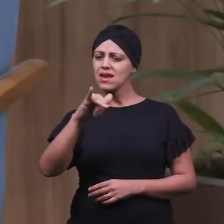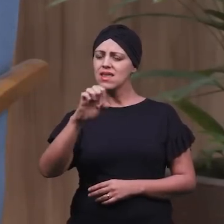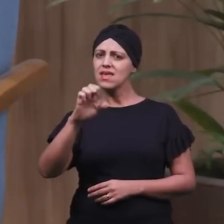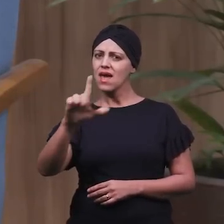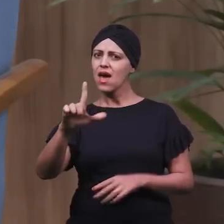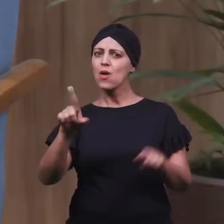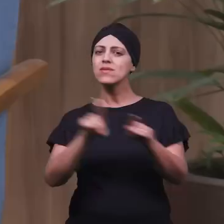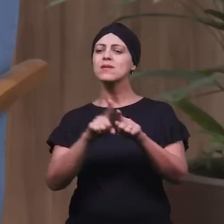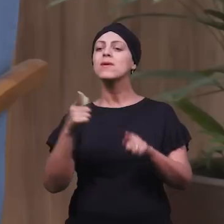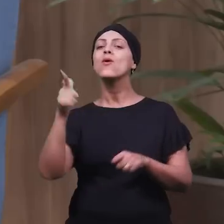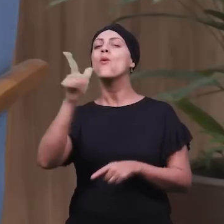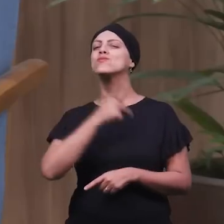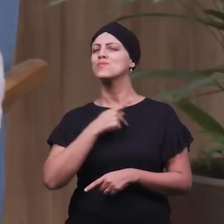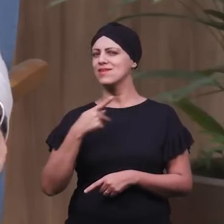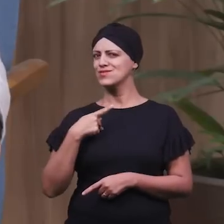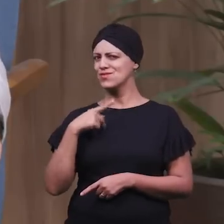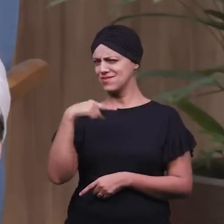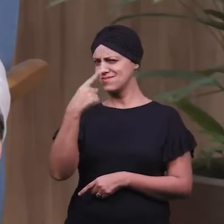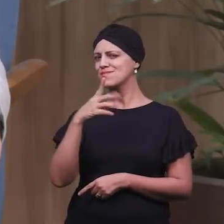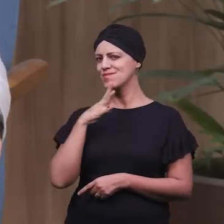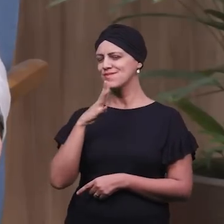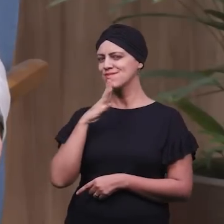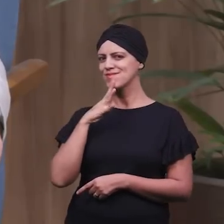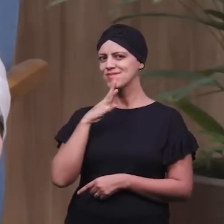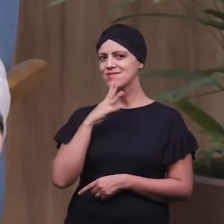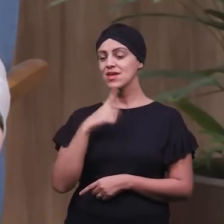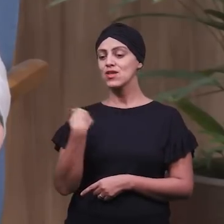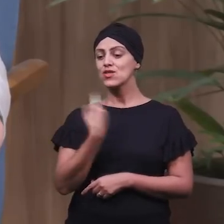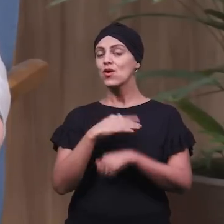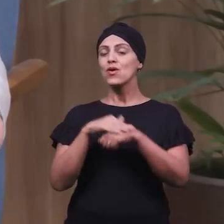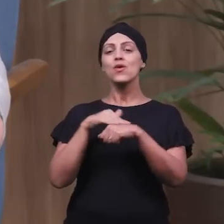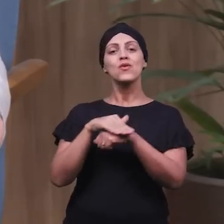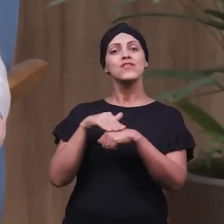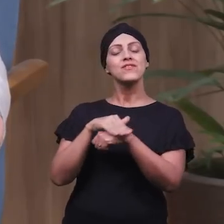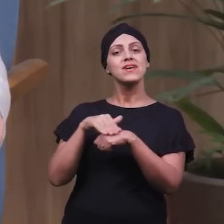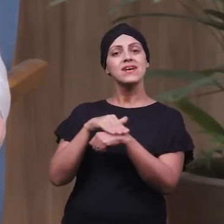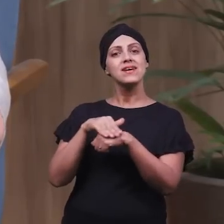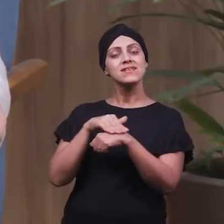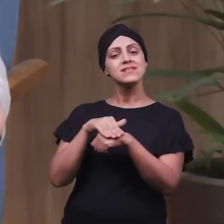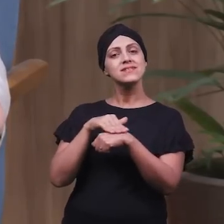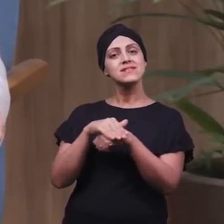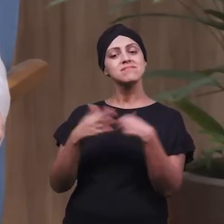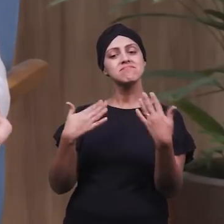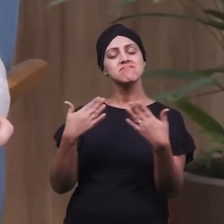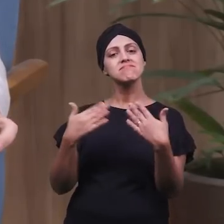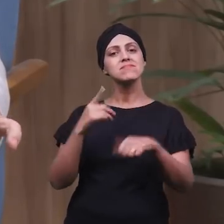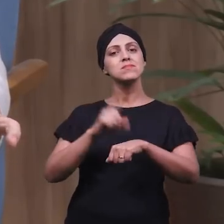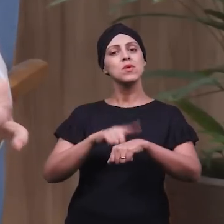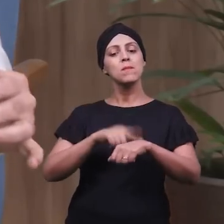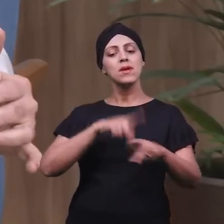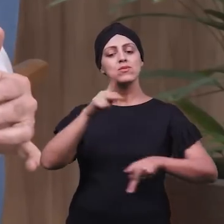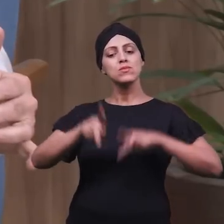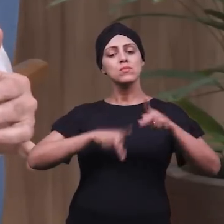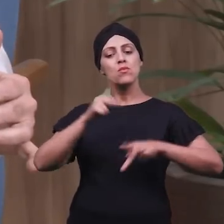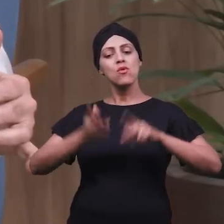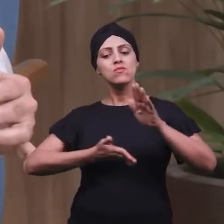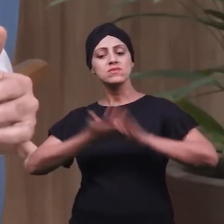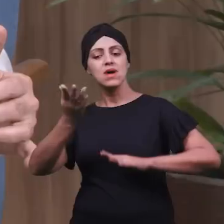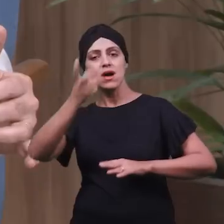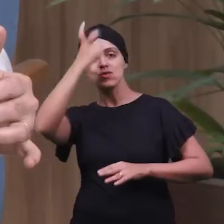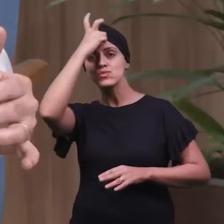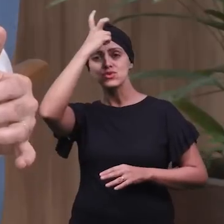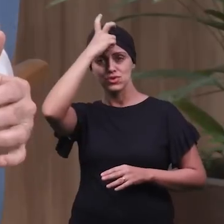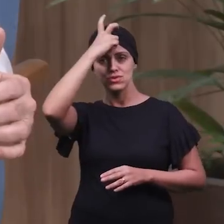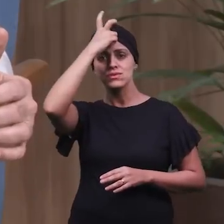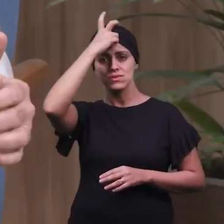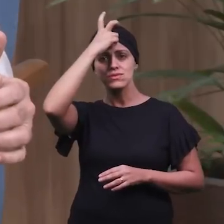outro pastor convidado que você vai conhecer daqui a pouco. E nós vamos conversar sobre a saída do povo do Egito, o